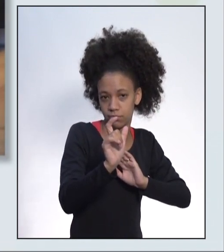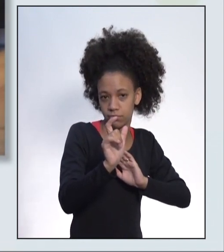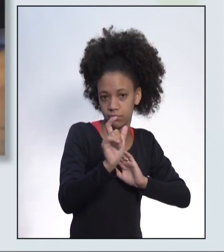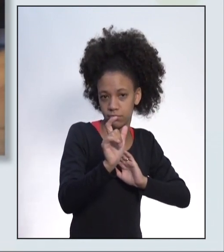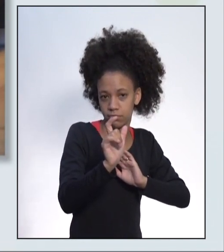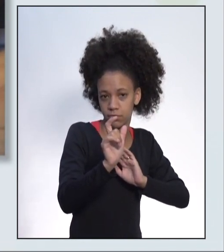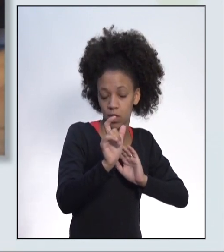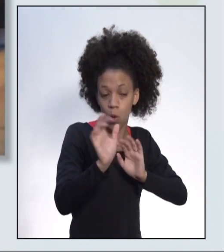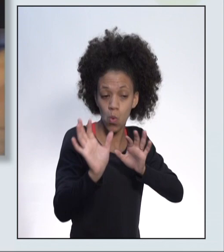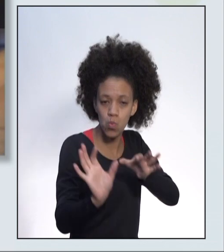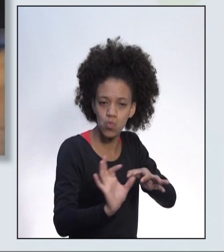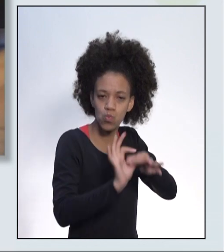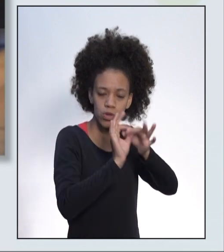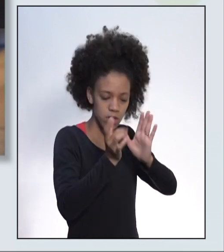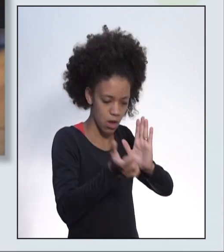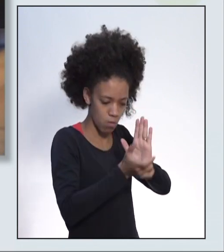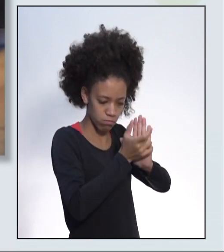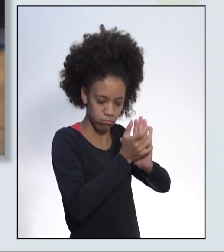união.